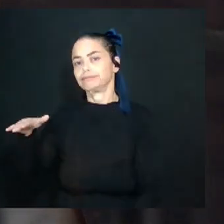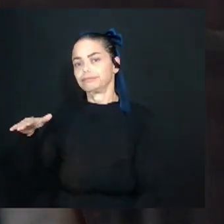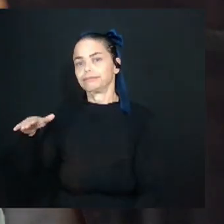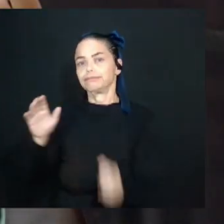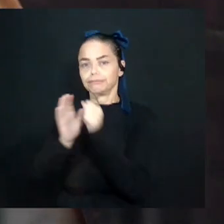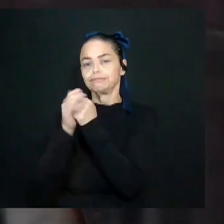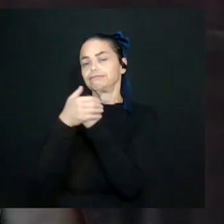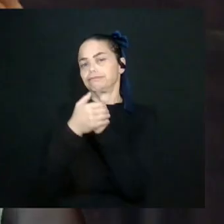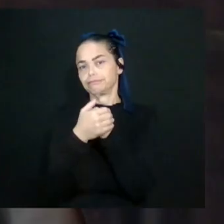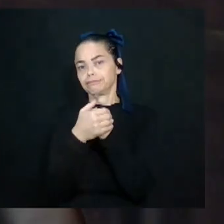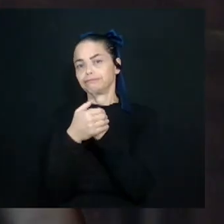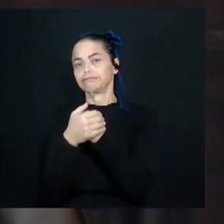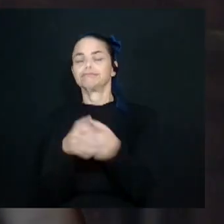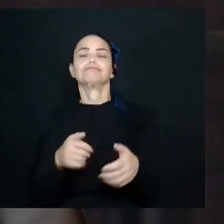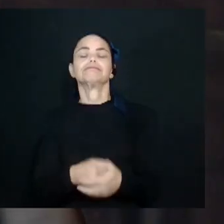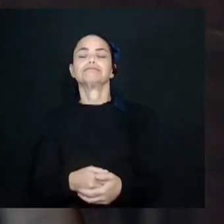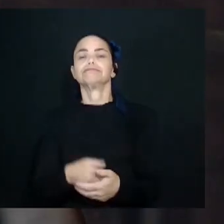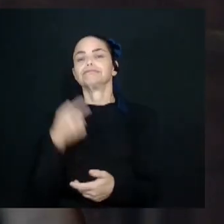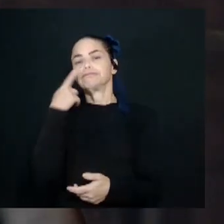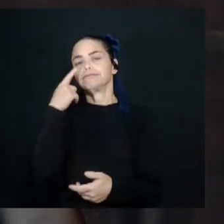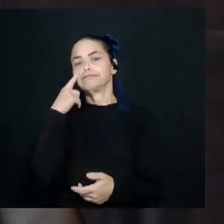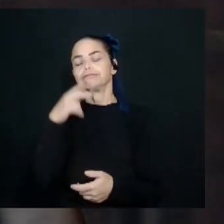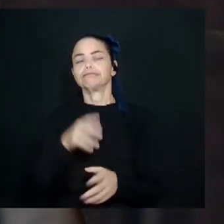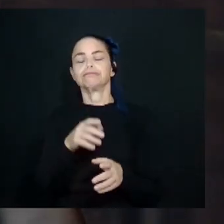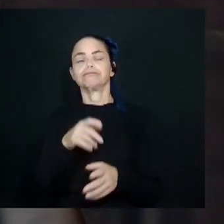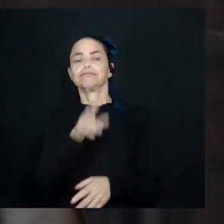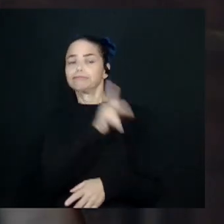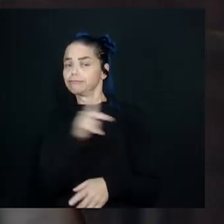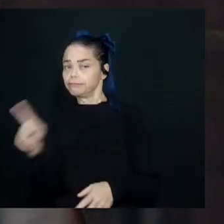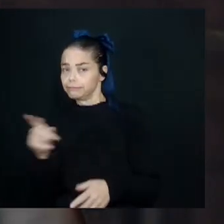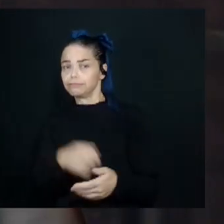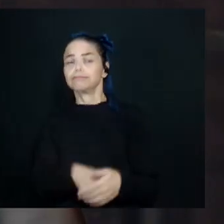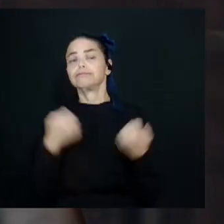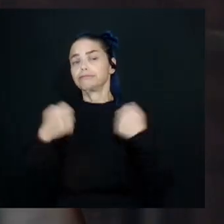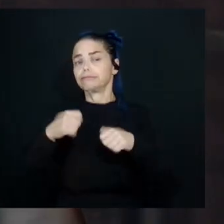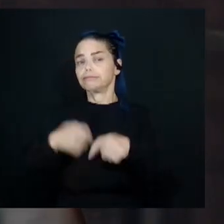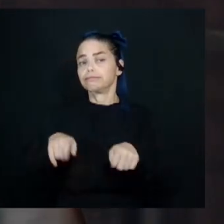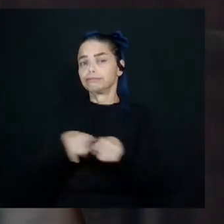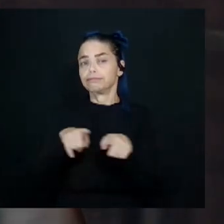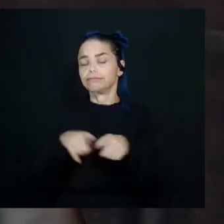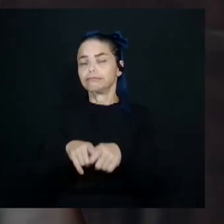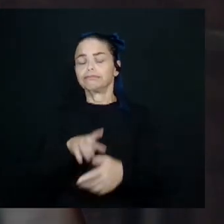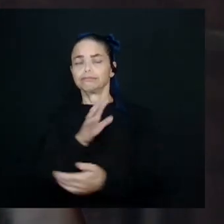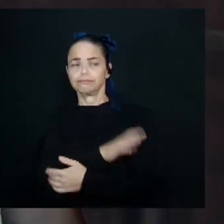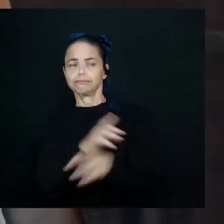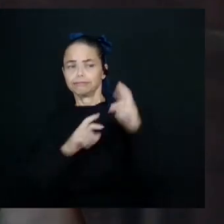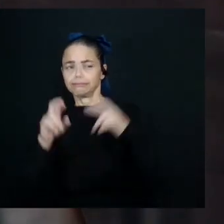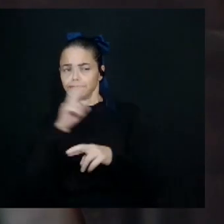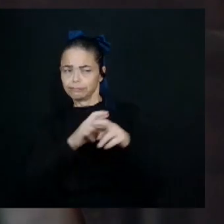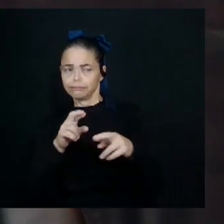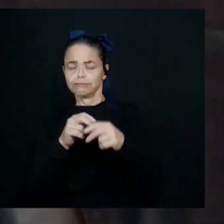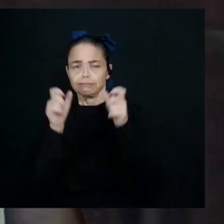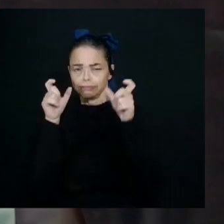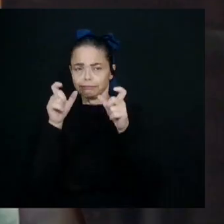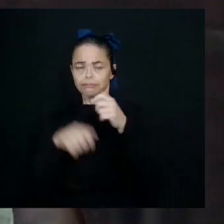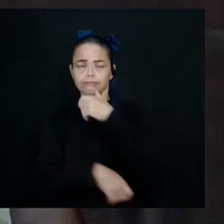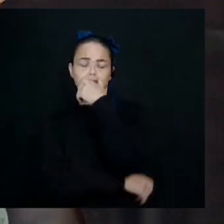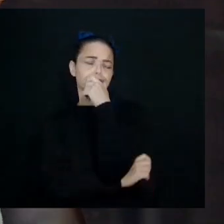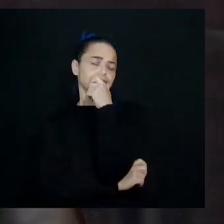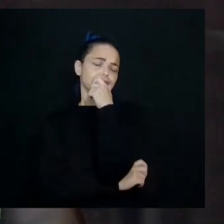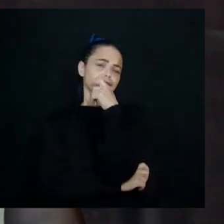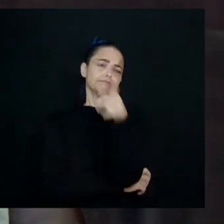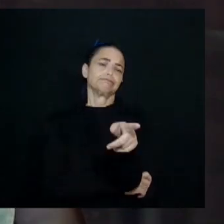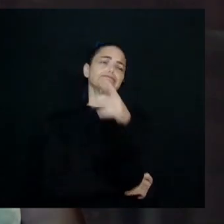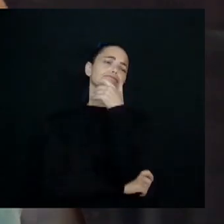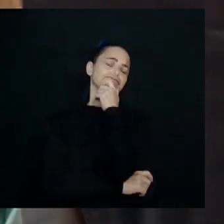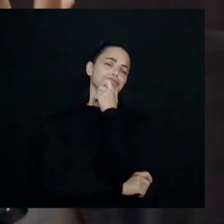escondendo. Então, o olhar daí do educador precisa também ser apurado. Esse educador tem que estar, né? Mas por que será que essa criança estava na